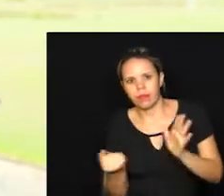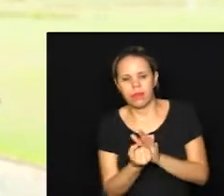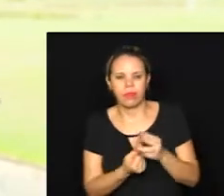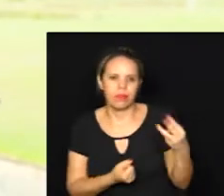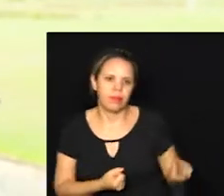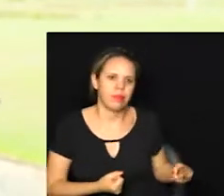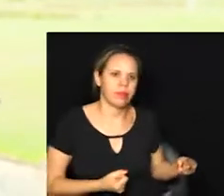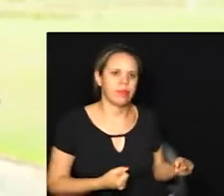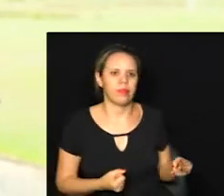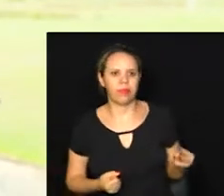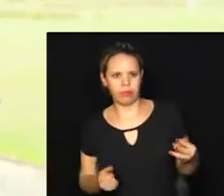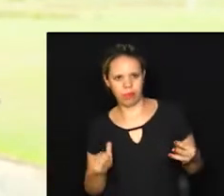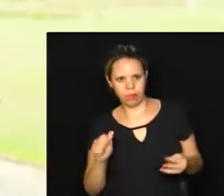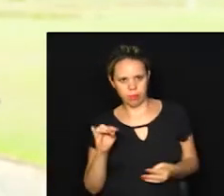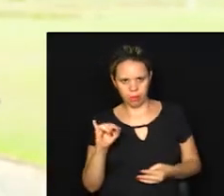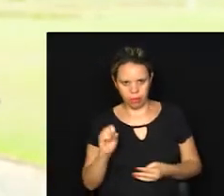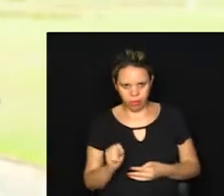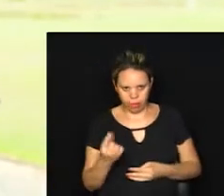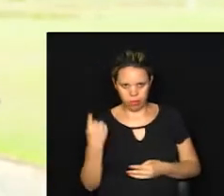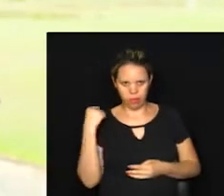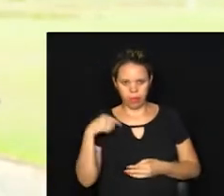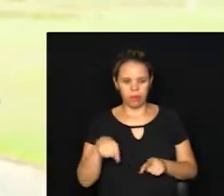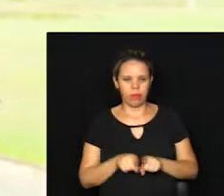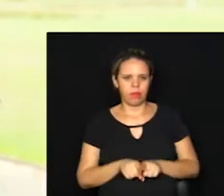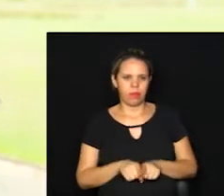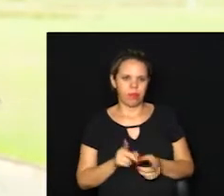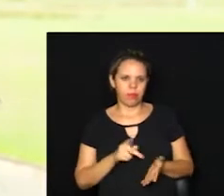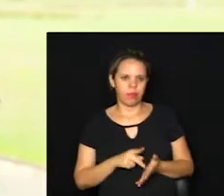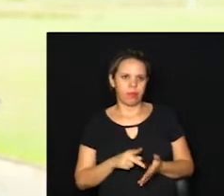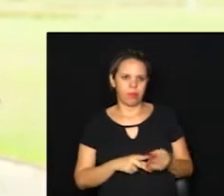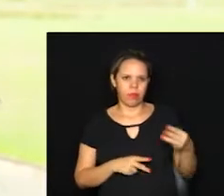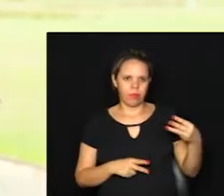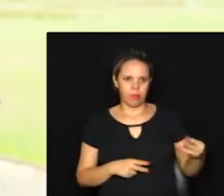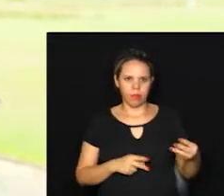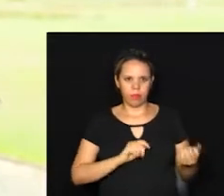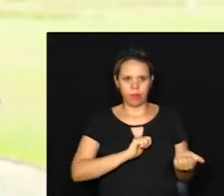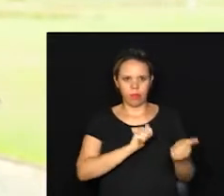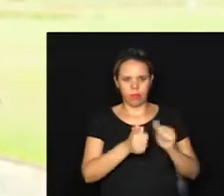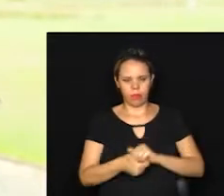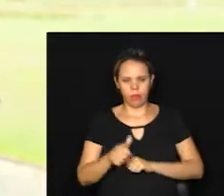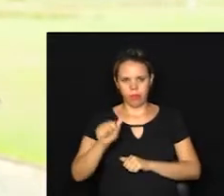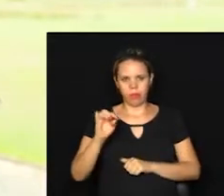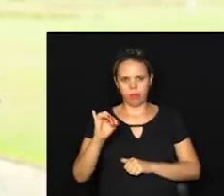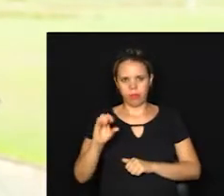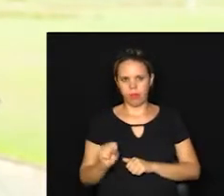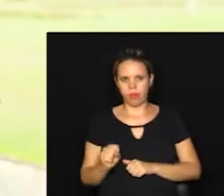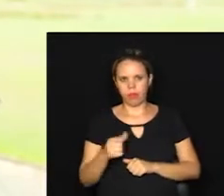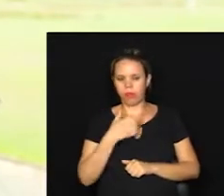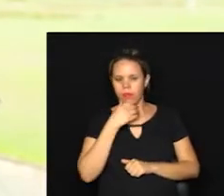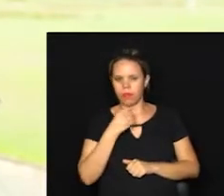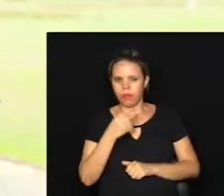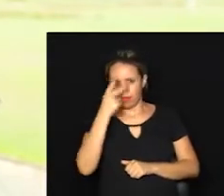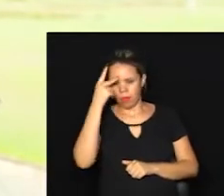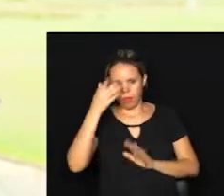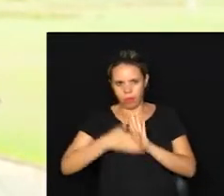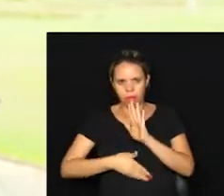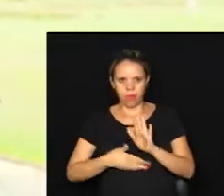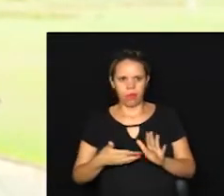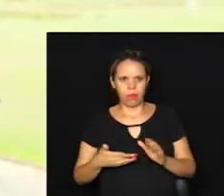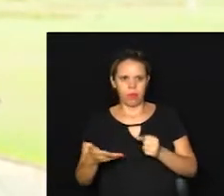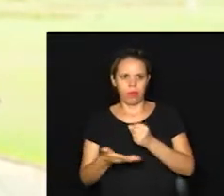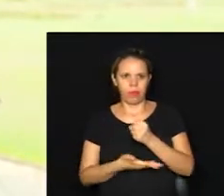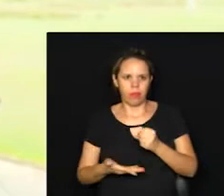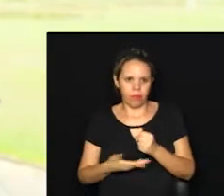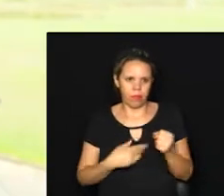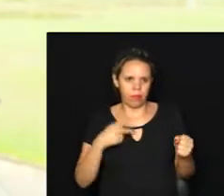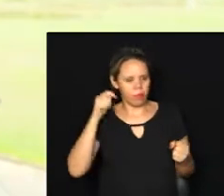o Atis, né? Antigamente, se eu lembro. Na verdade foram 3 atletas, né? O Atis Monteiro, atleta revelado pelas categorias de base da